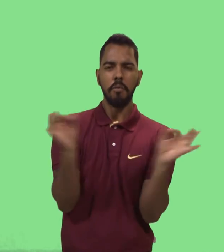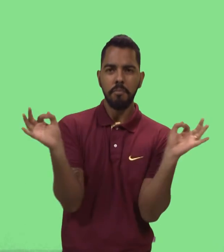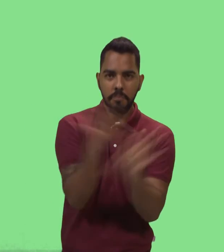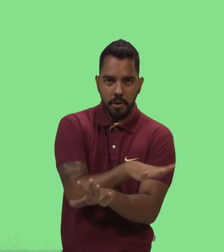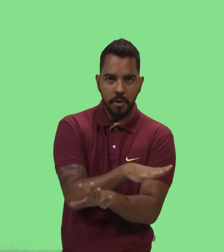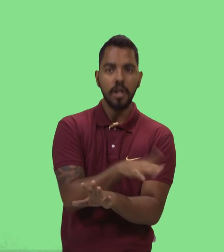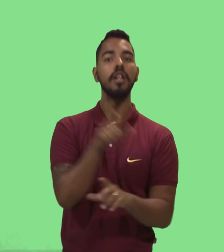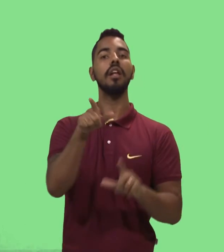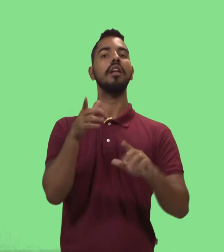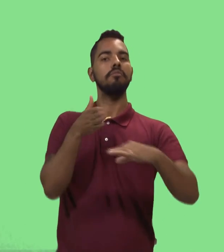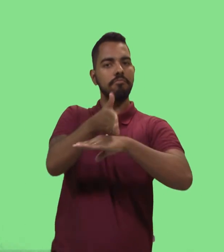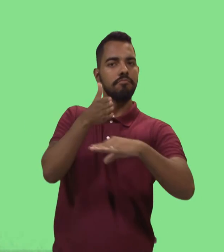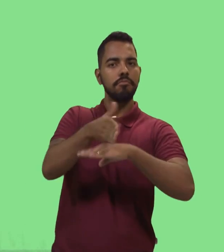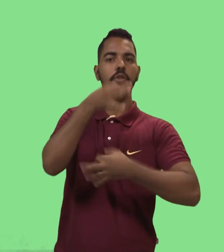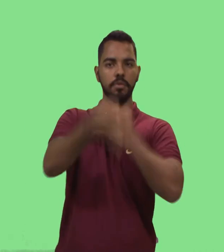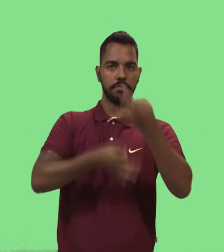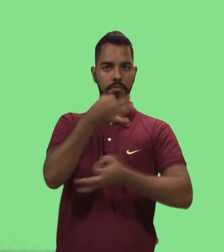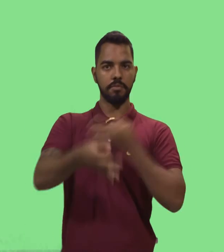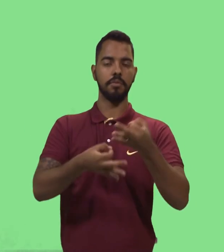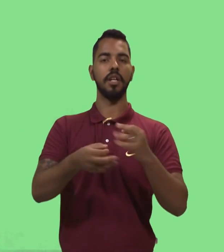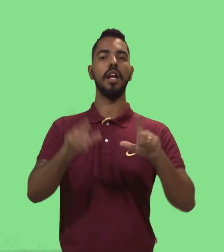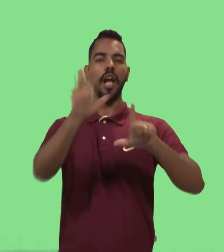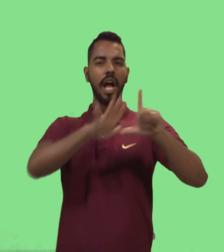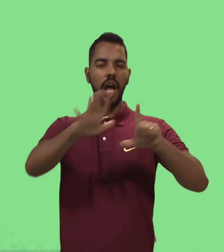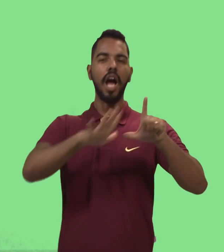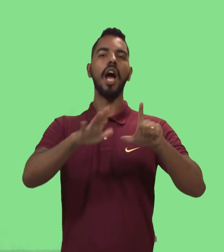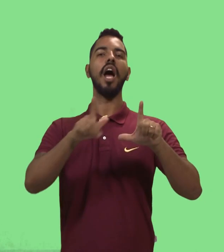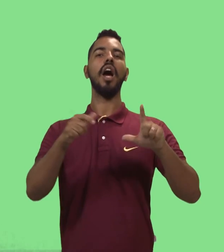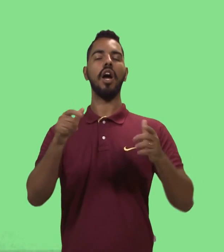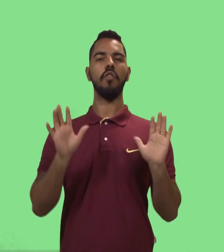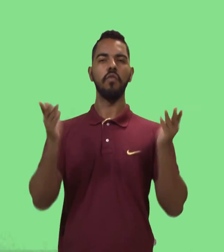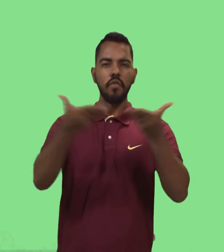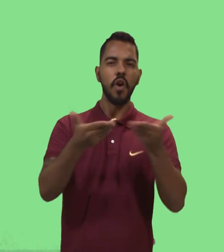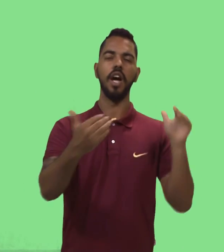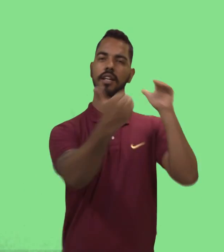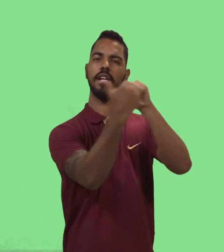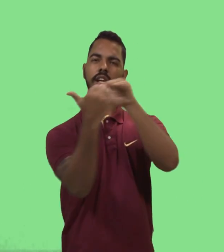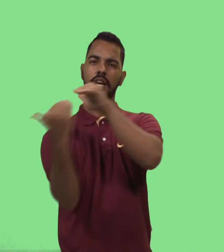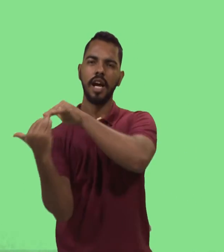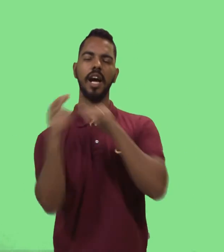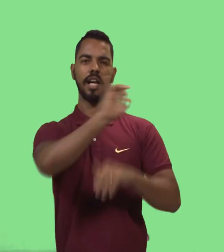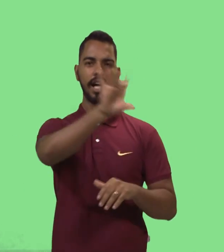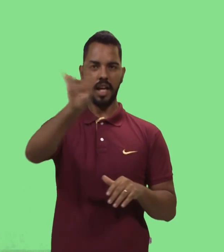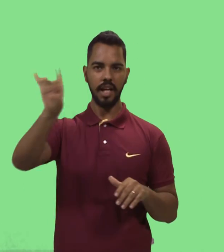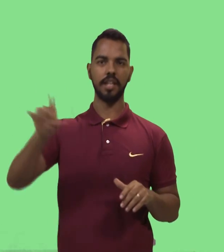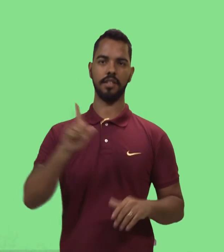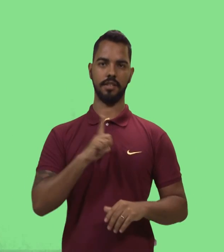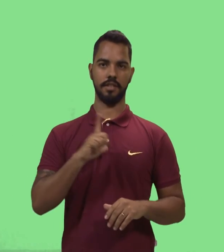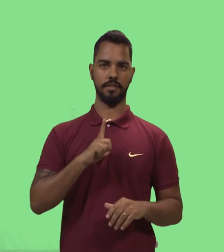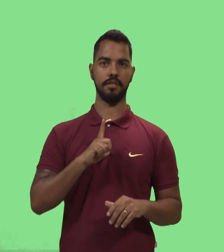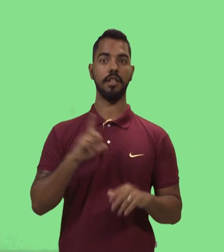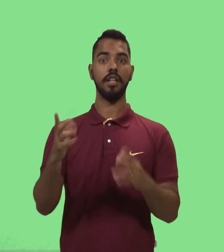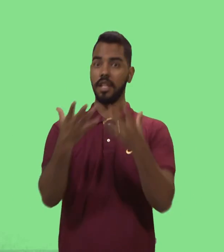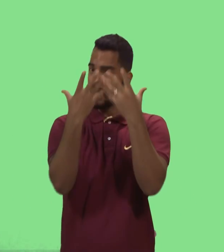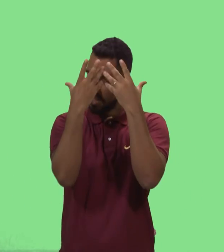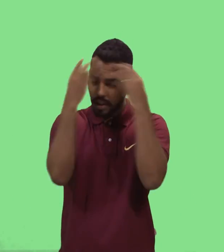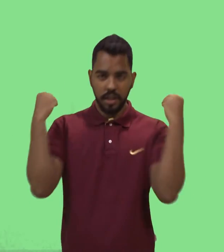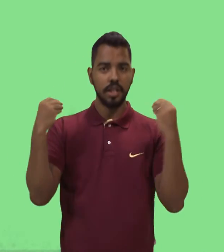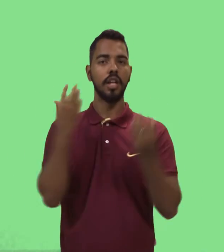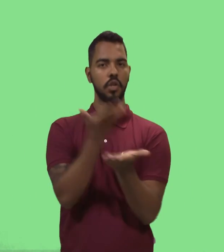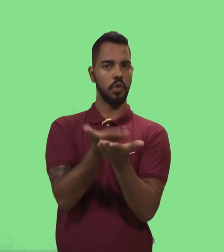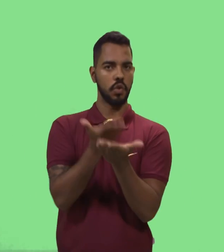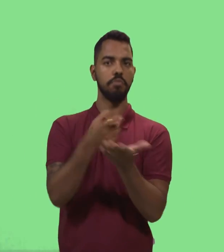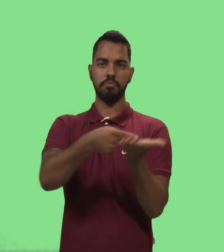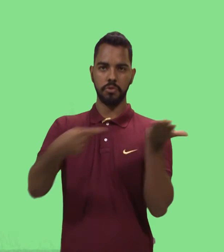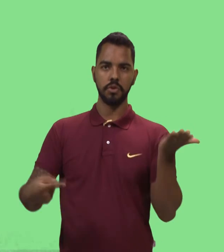o que acabamos de ver nesta aula. Para cada aula existe um fórum de discussão, esperando pela sua participação. E não se